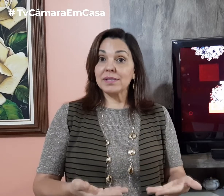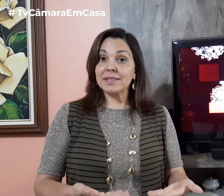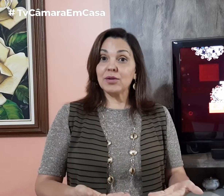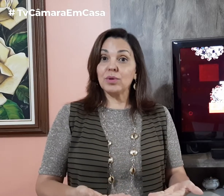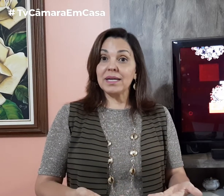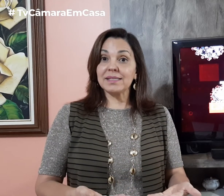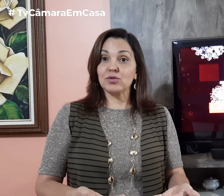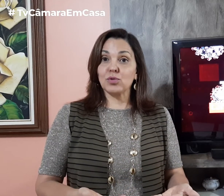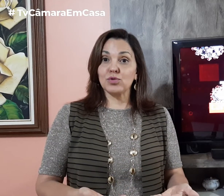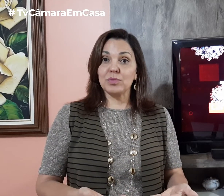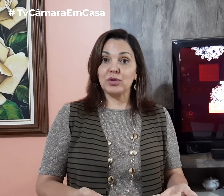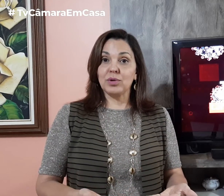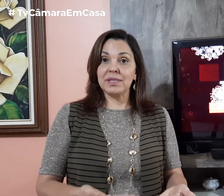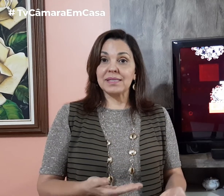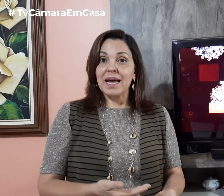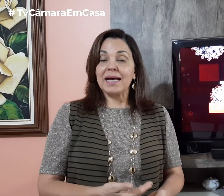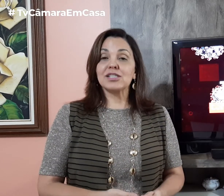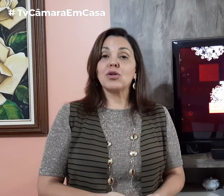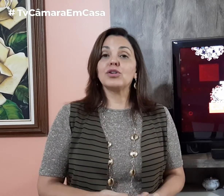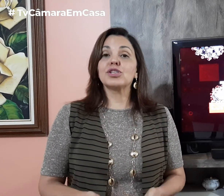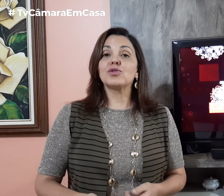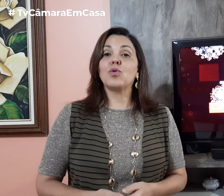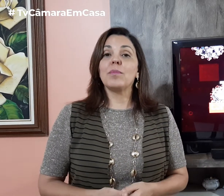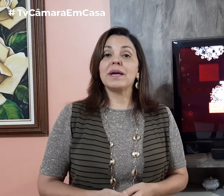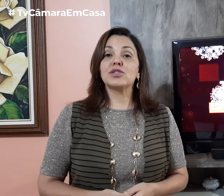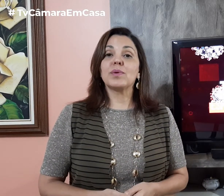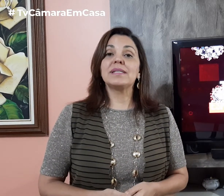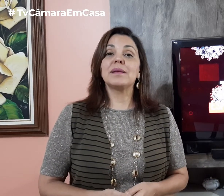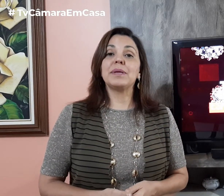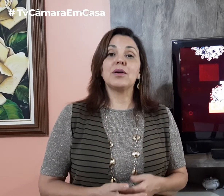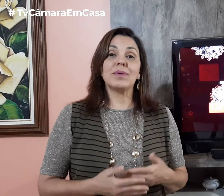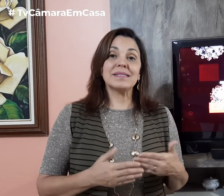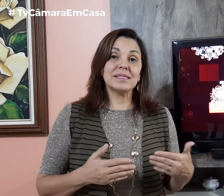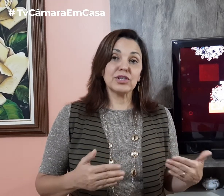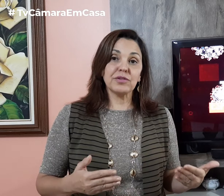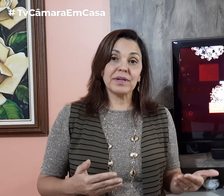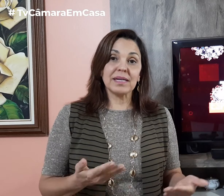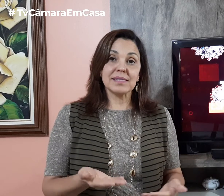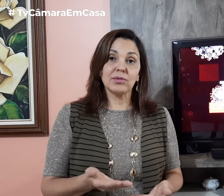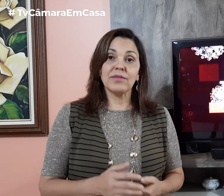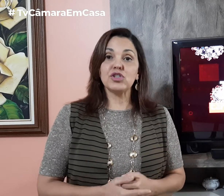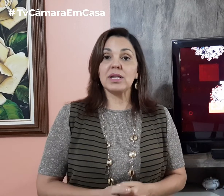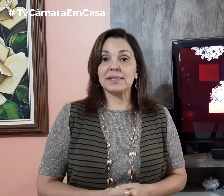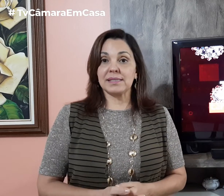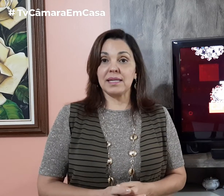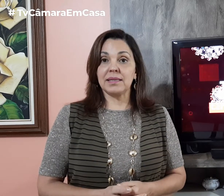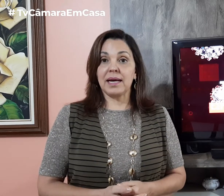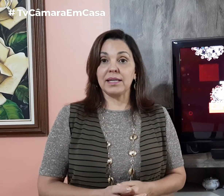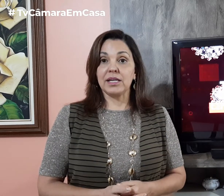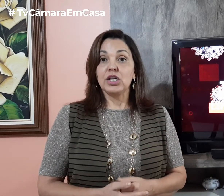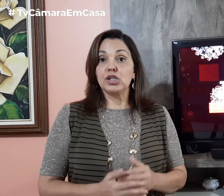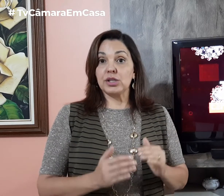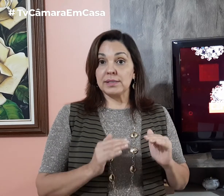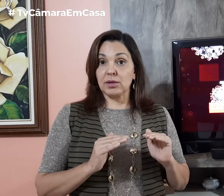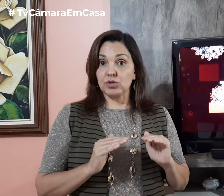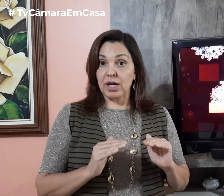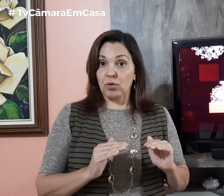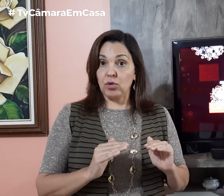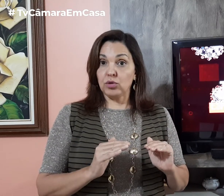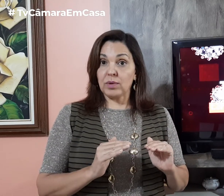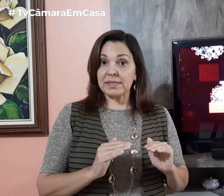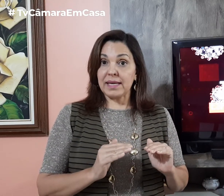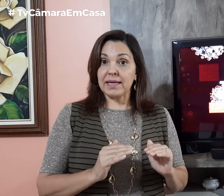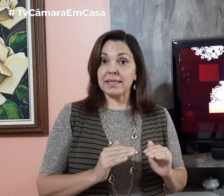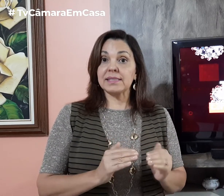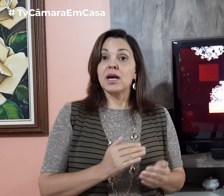maior segurança aos consumidores, as lojas do comércio receberão uma certificação da vigilância sanitária, de que são de